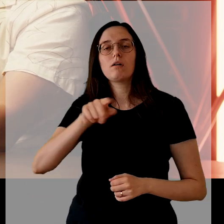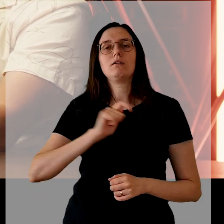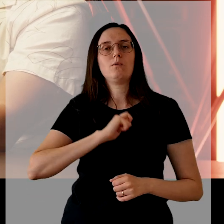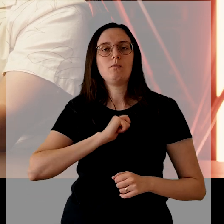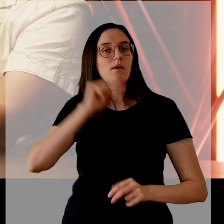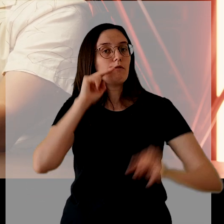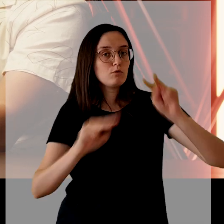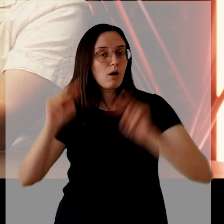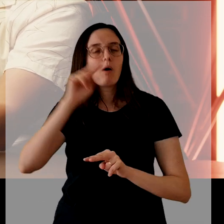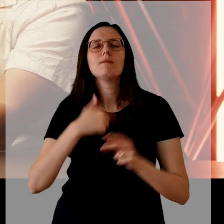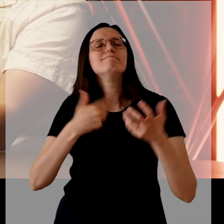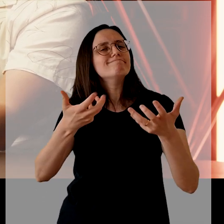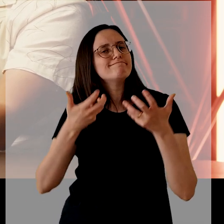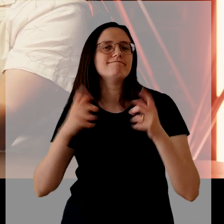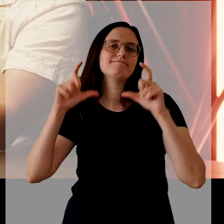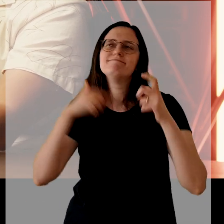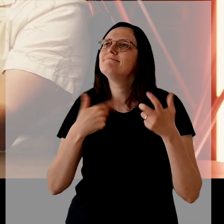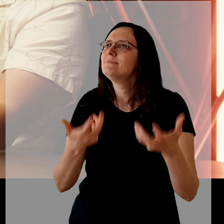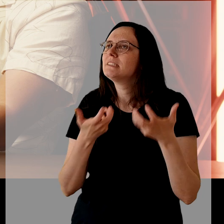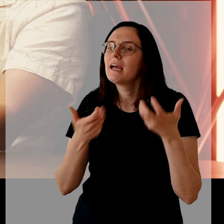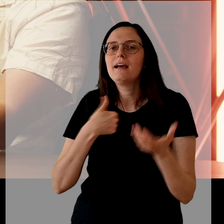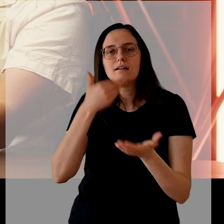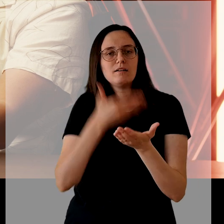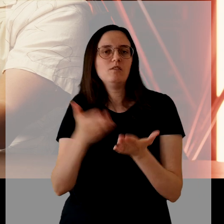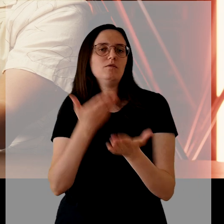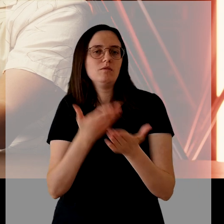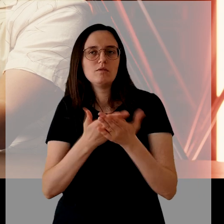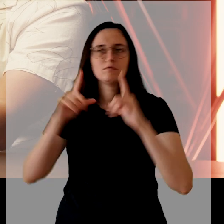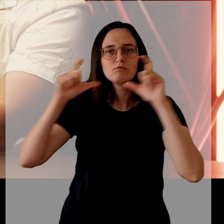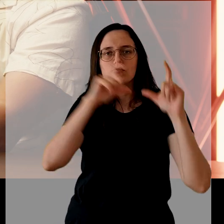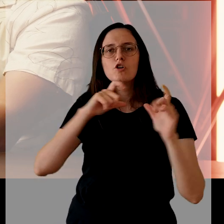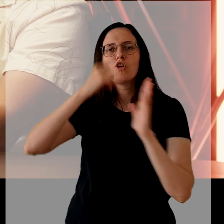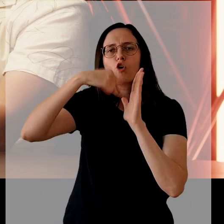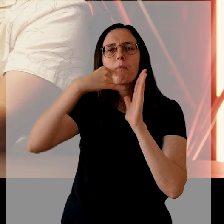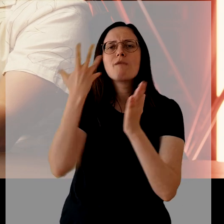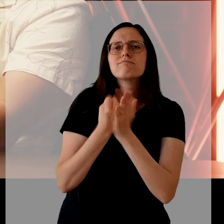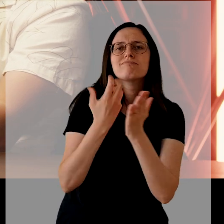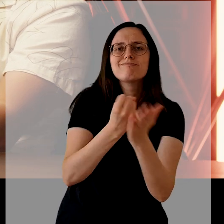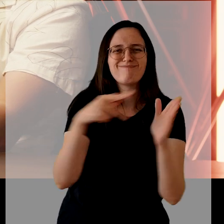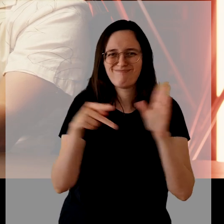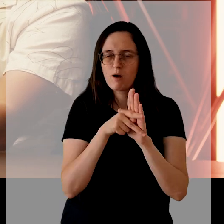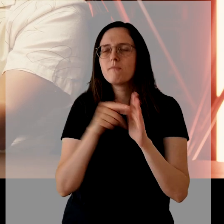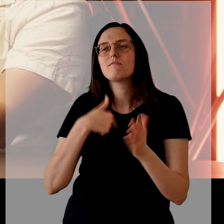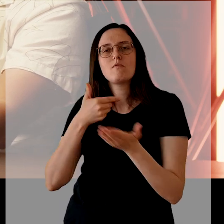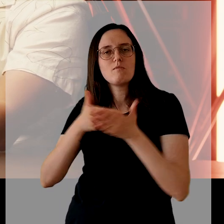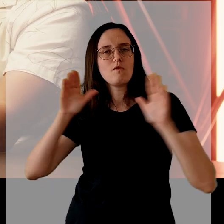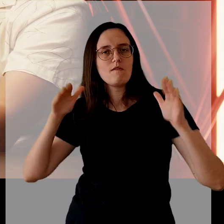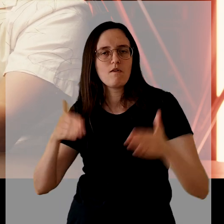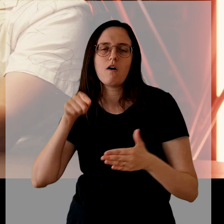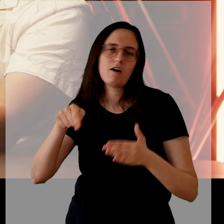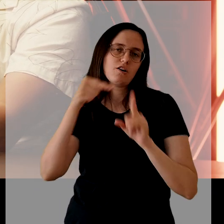Antropologia Visual, eu queria fazer fotografia. Então eu comecei a estudar fotografia documental e eu comecei a trabalhar com